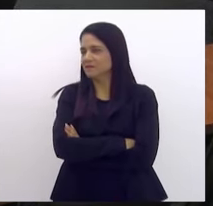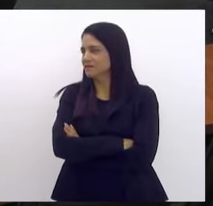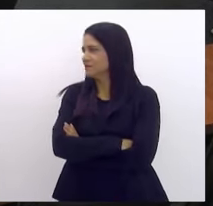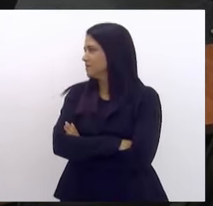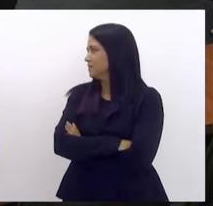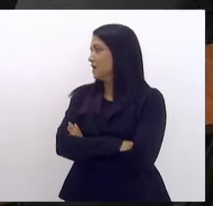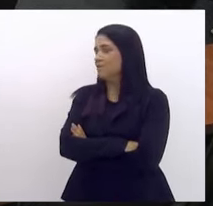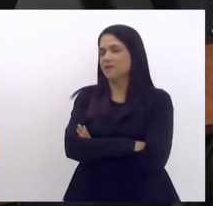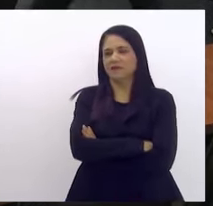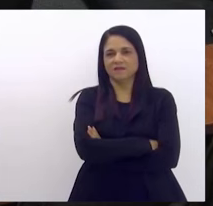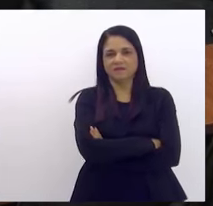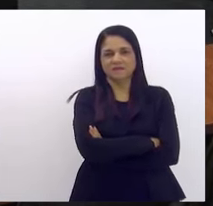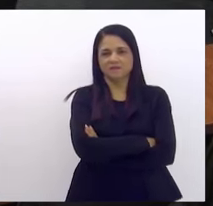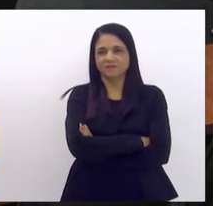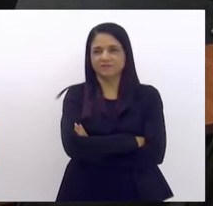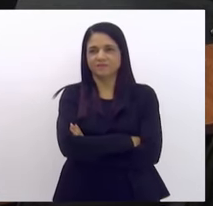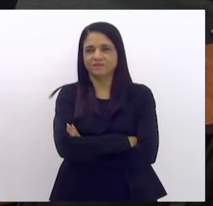sessão.